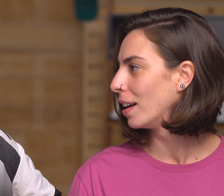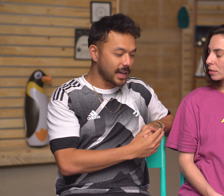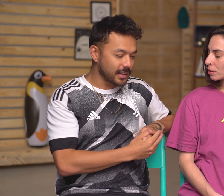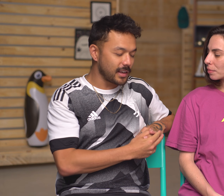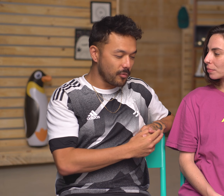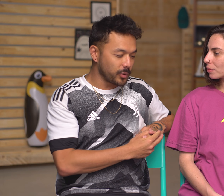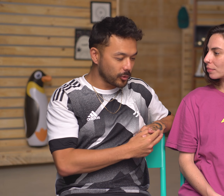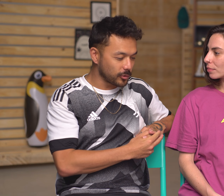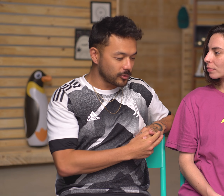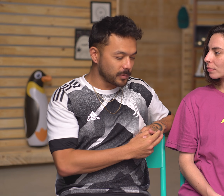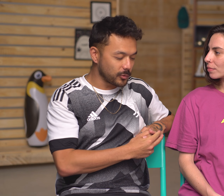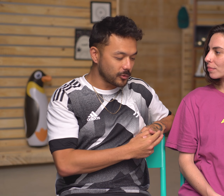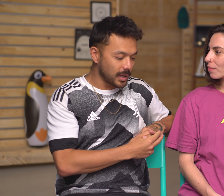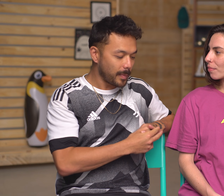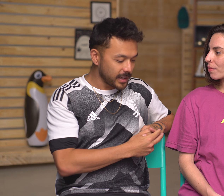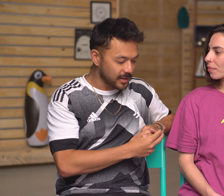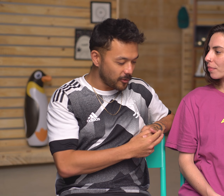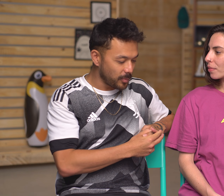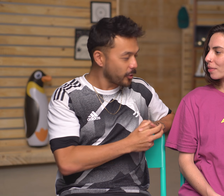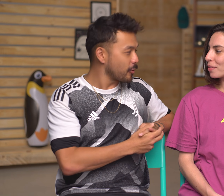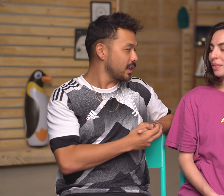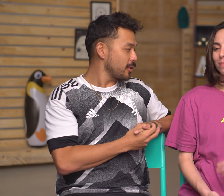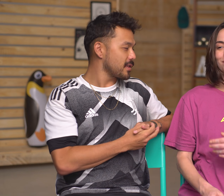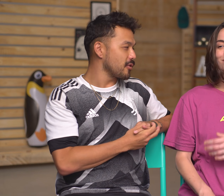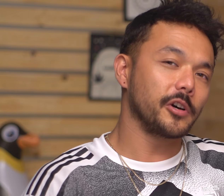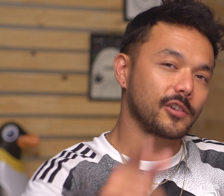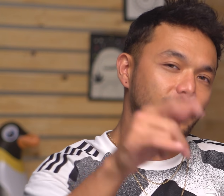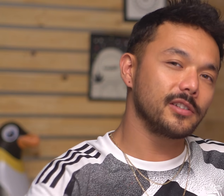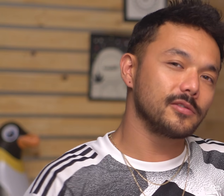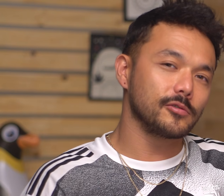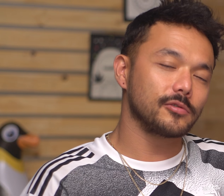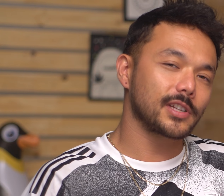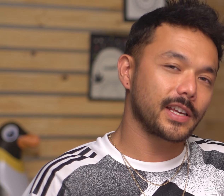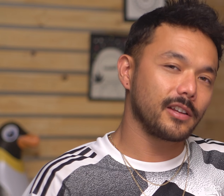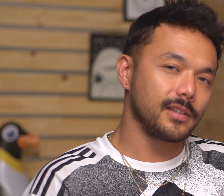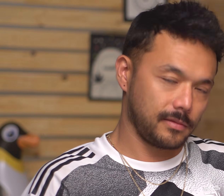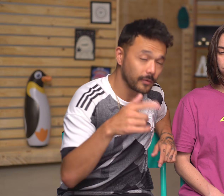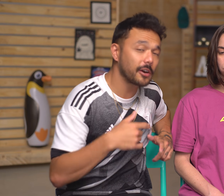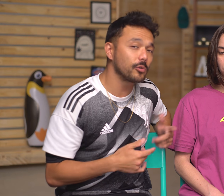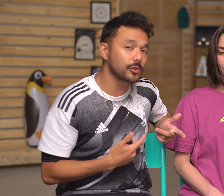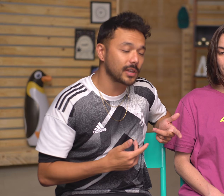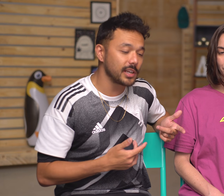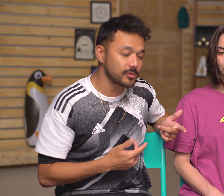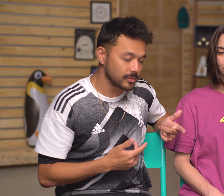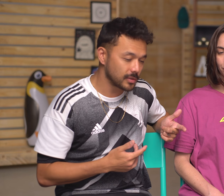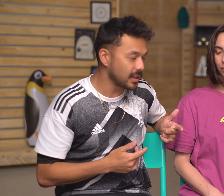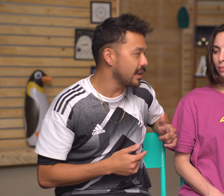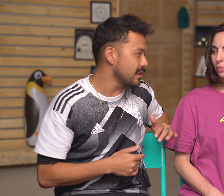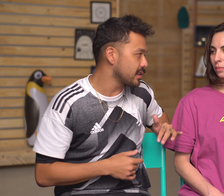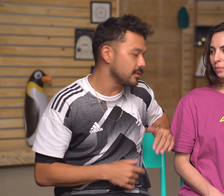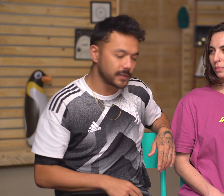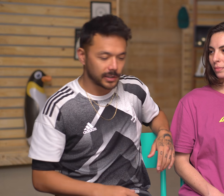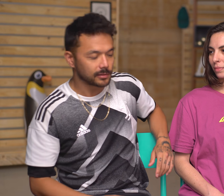droga. O crack é um produto, tipo, que apareceu por conta da proibição. Bota a culpa aí nos craqueiros aí. Vamos ver agora o outro trecho,